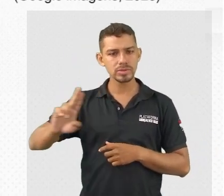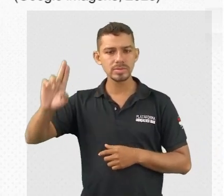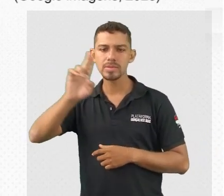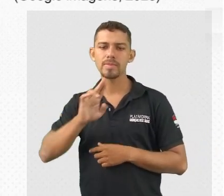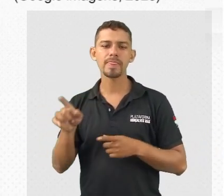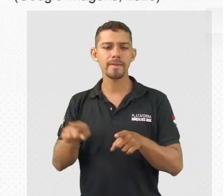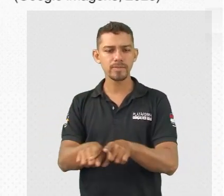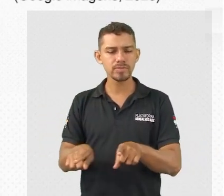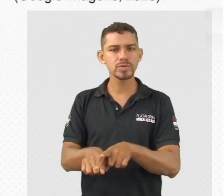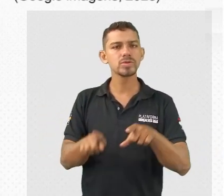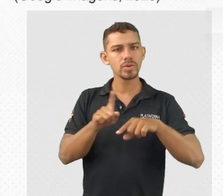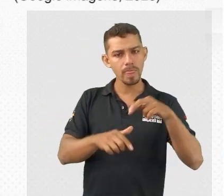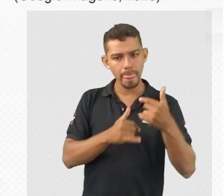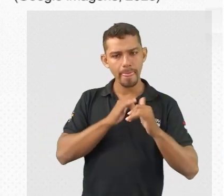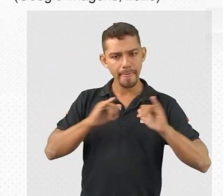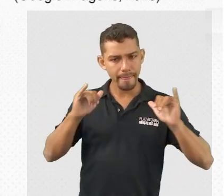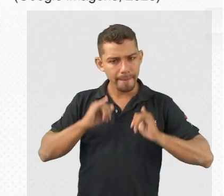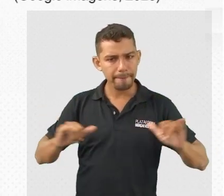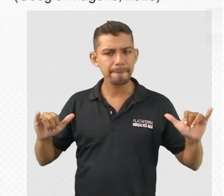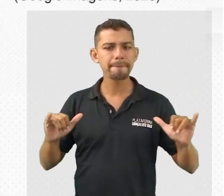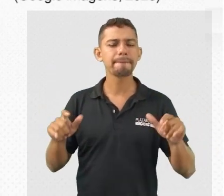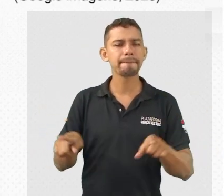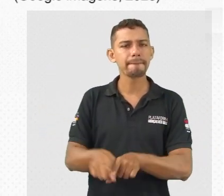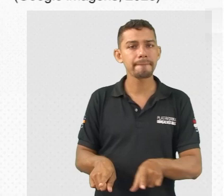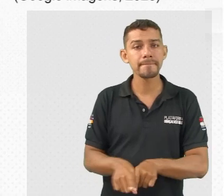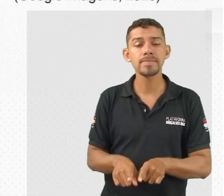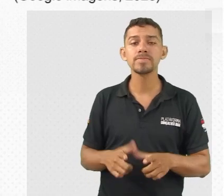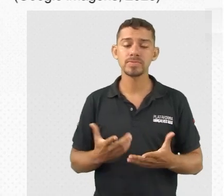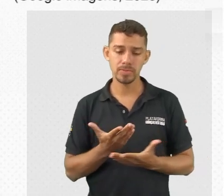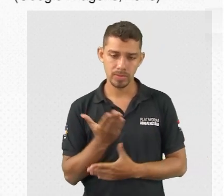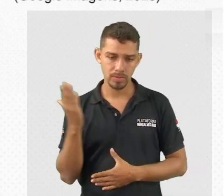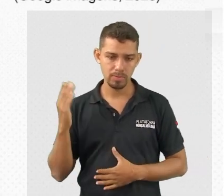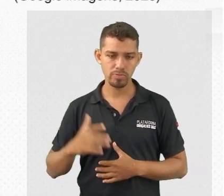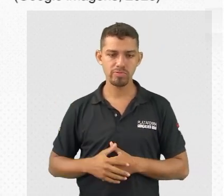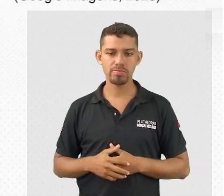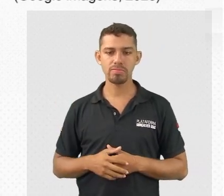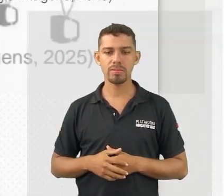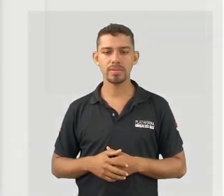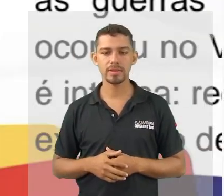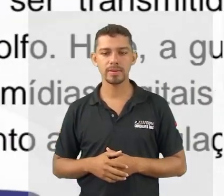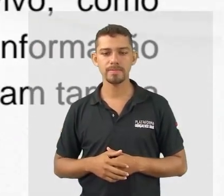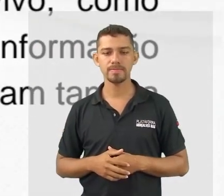tanto como ferramenta de informação quanto de propaganda, certo?